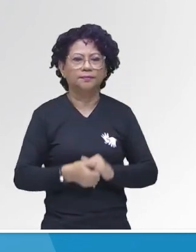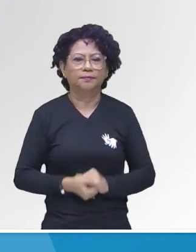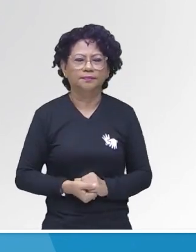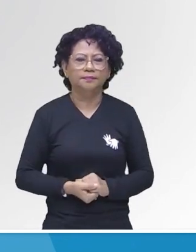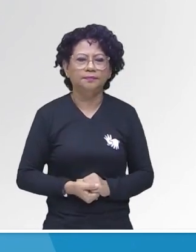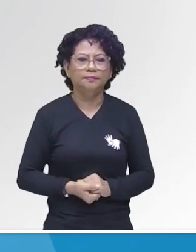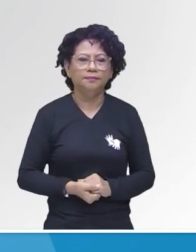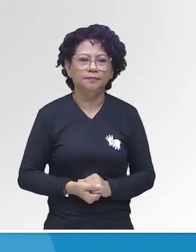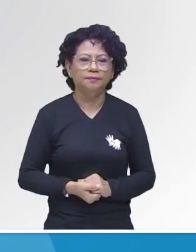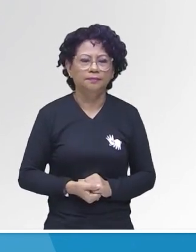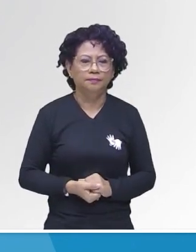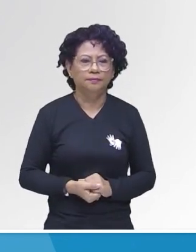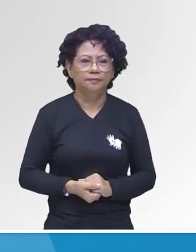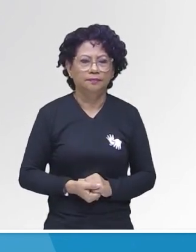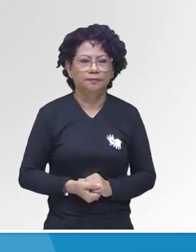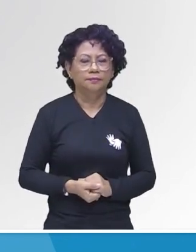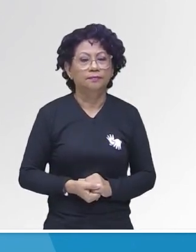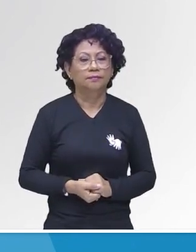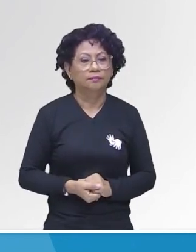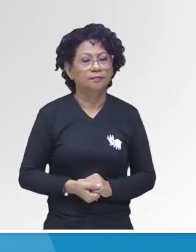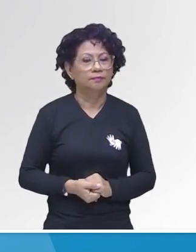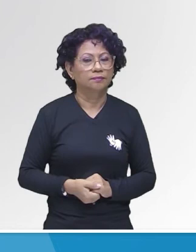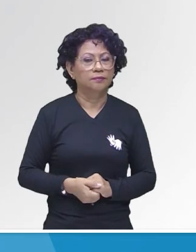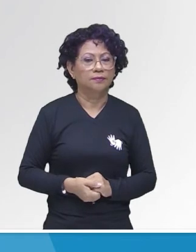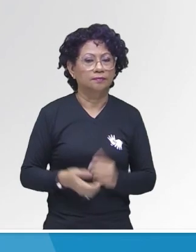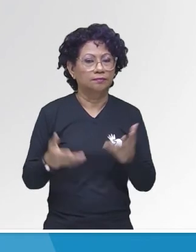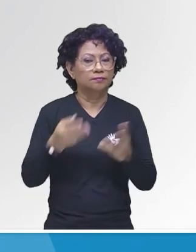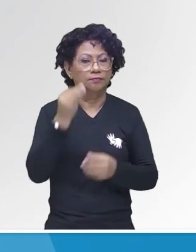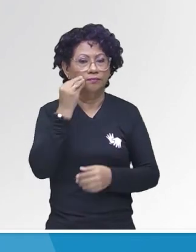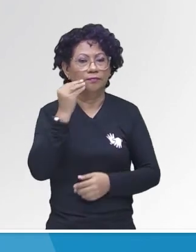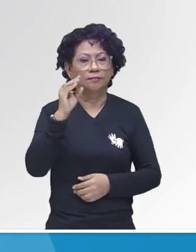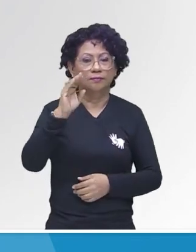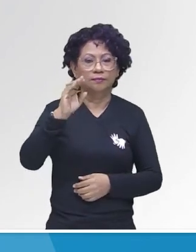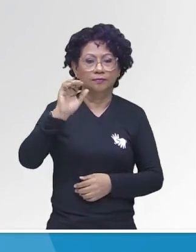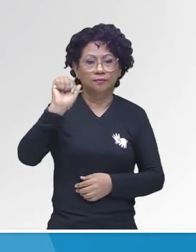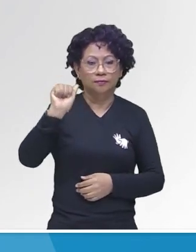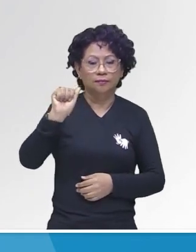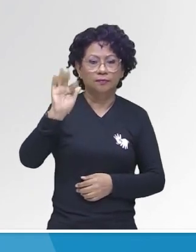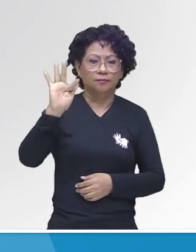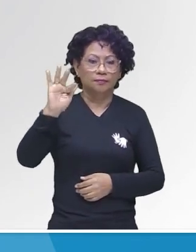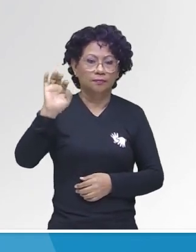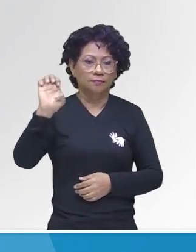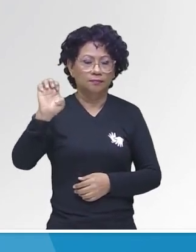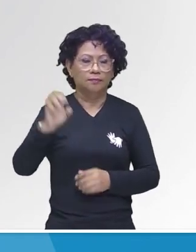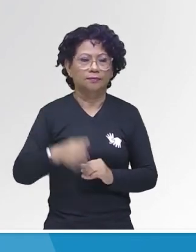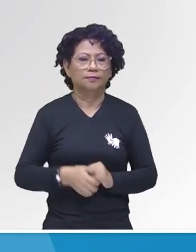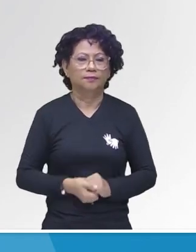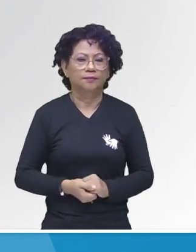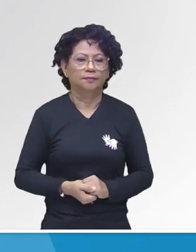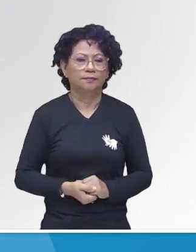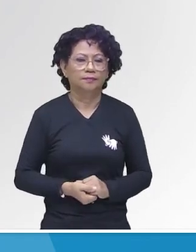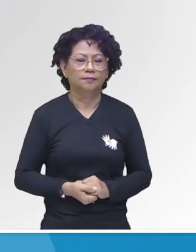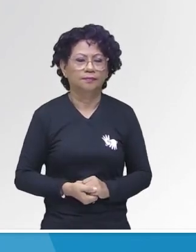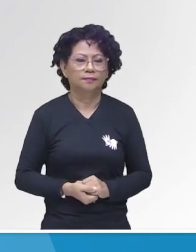No item B, nós vamos analisar o ponto A, F e E. Vamos lá analisar, então.